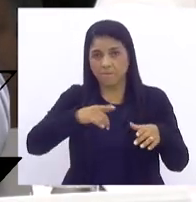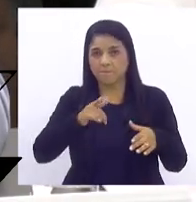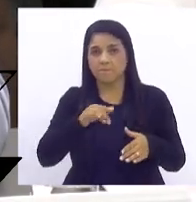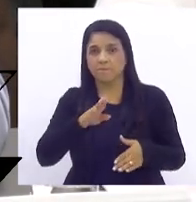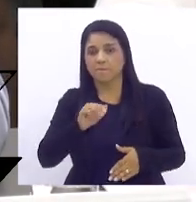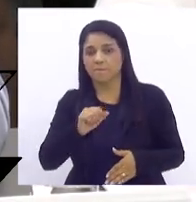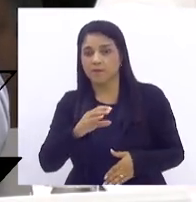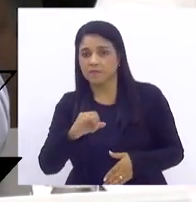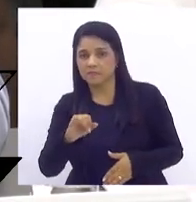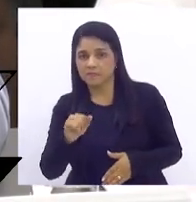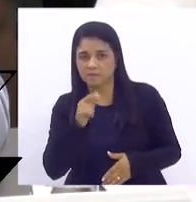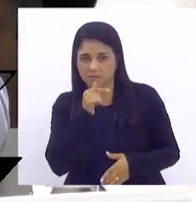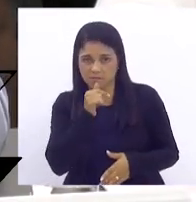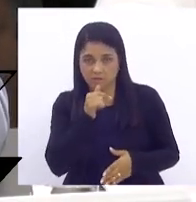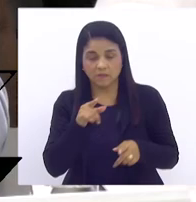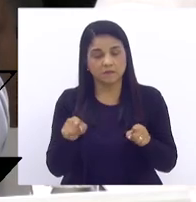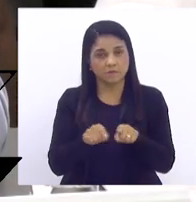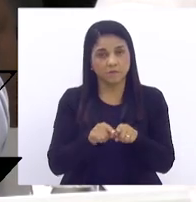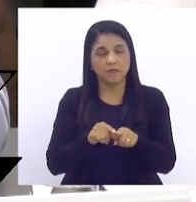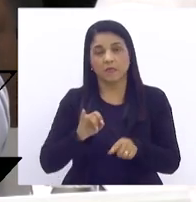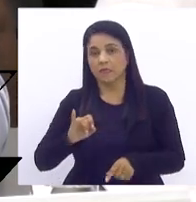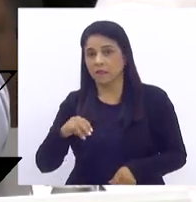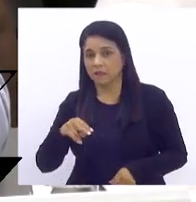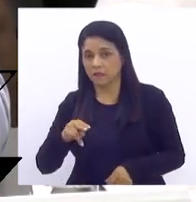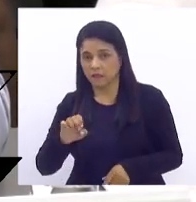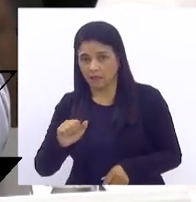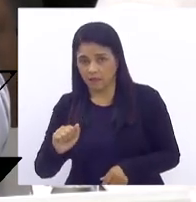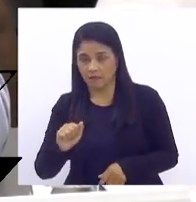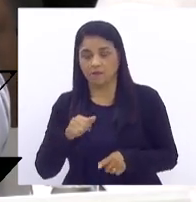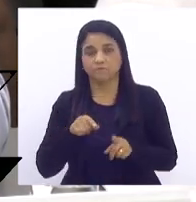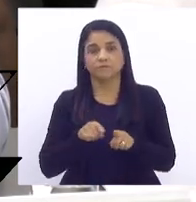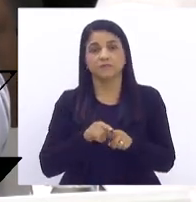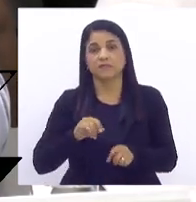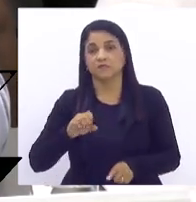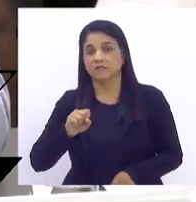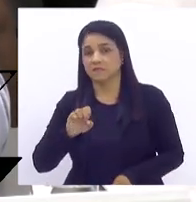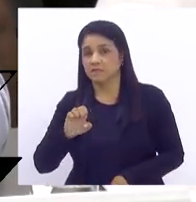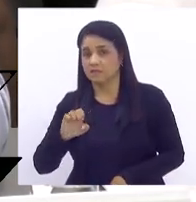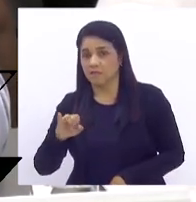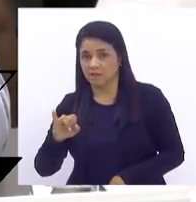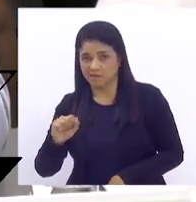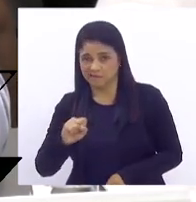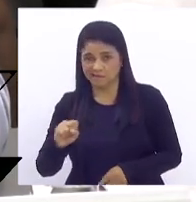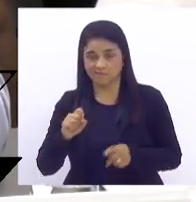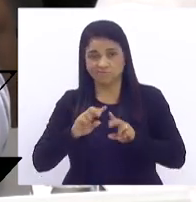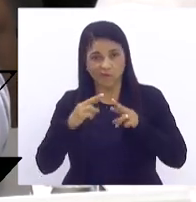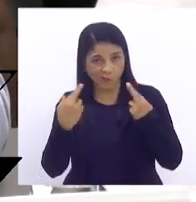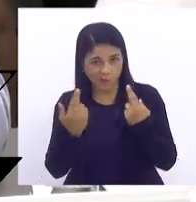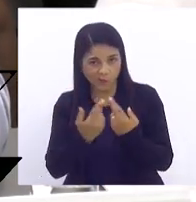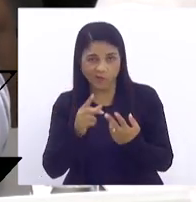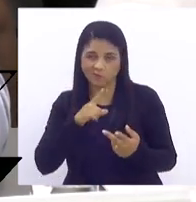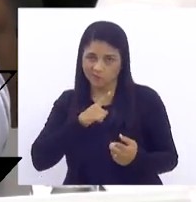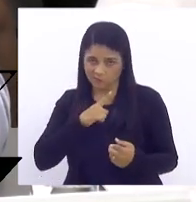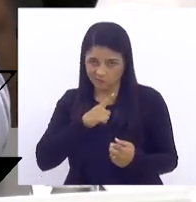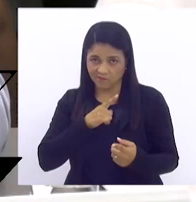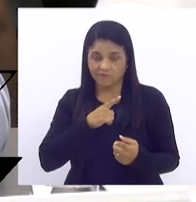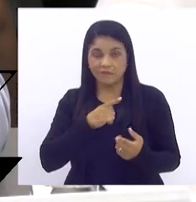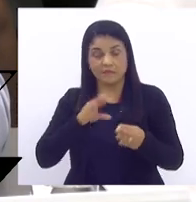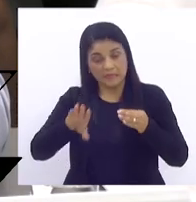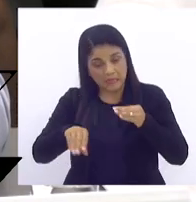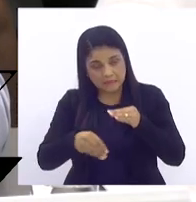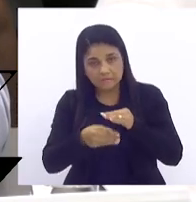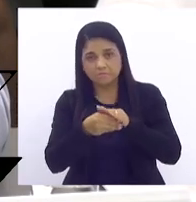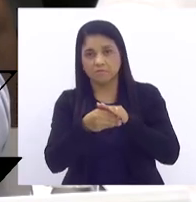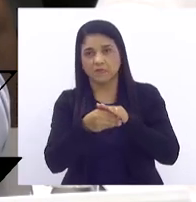de negociação com o INEA e com a CEAS, e as emendas